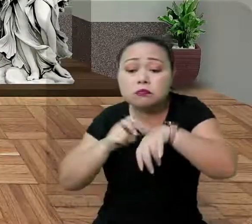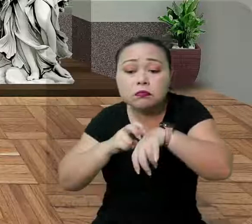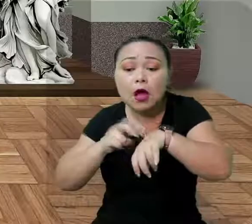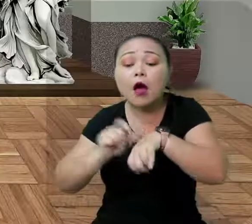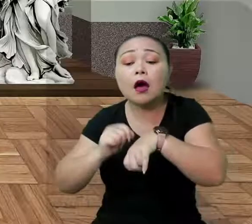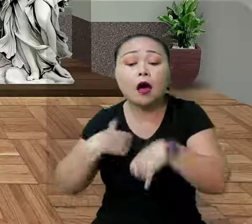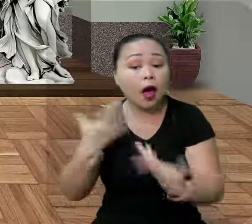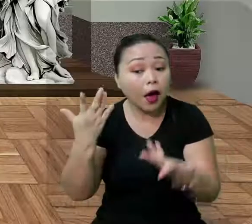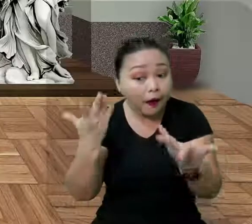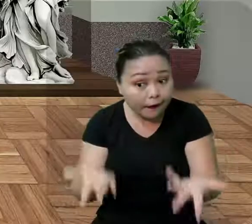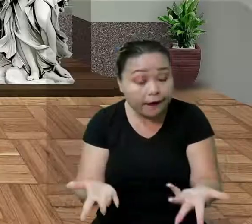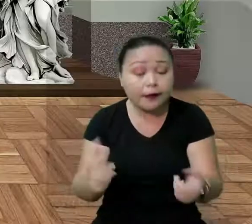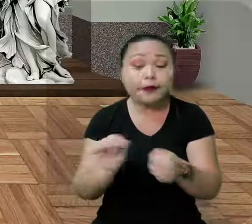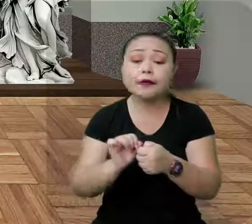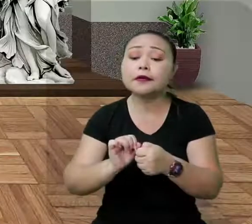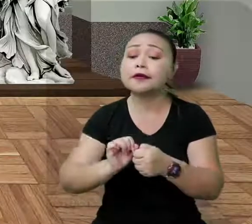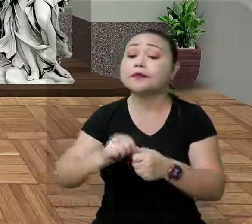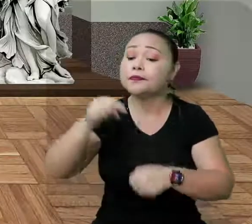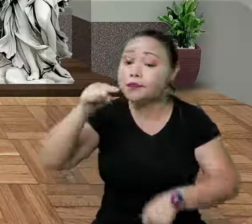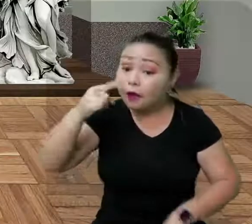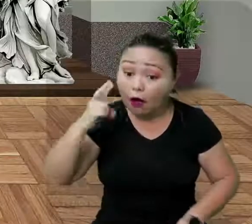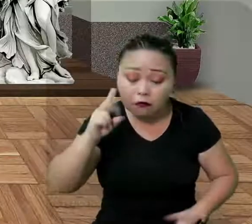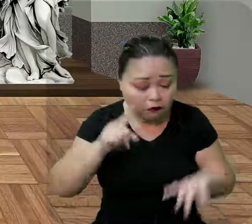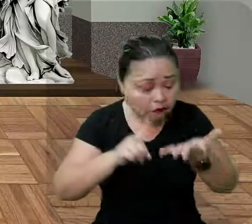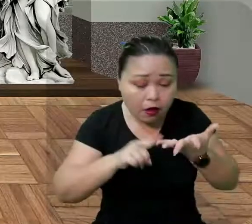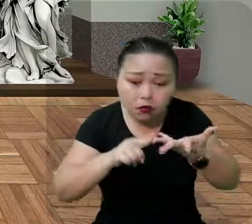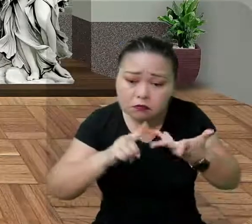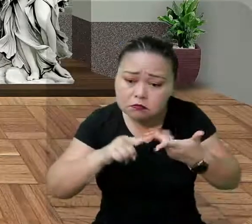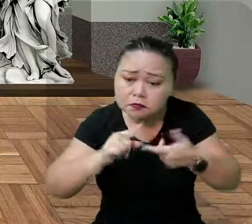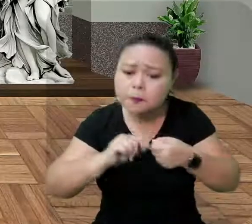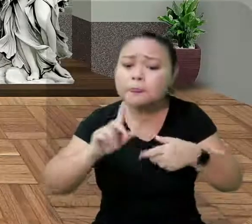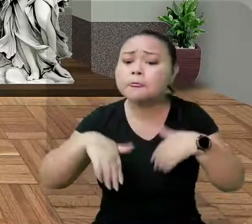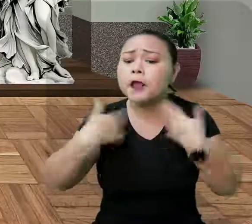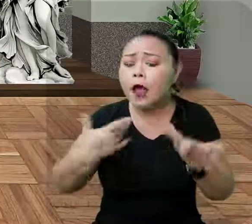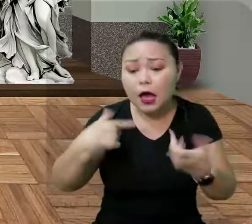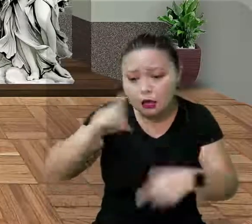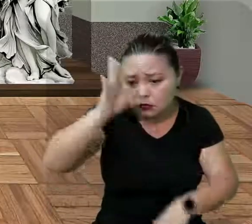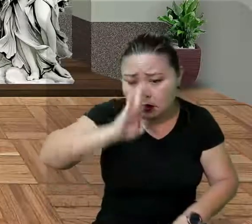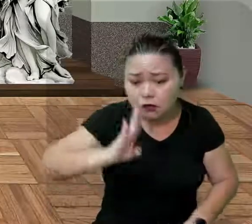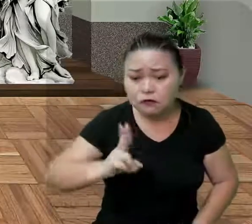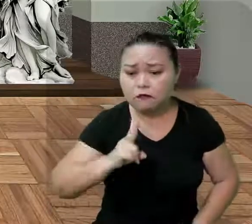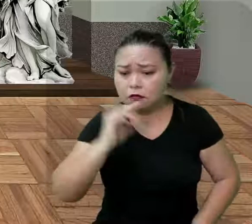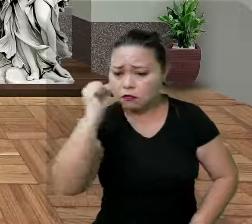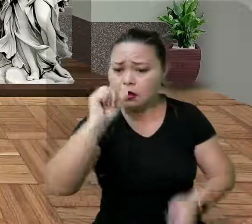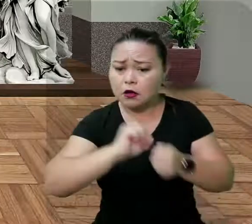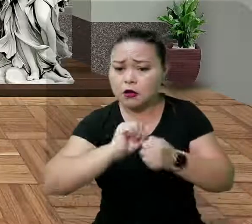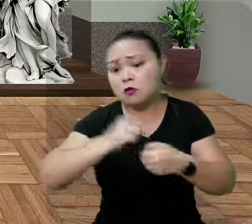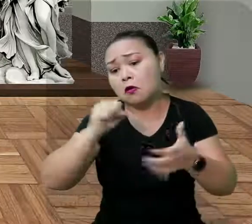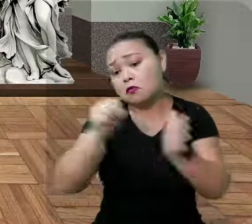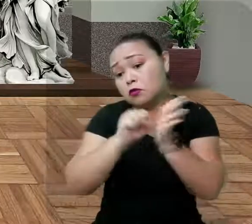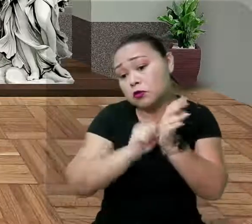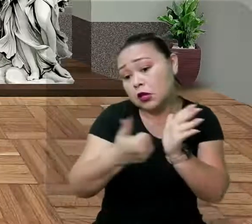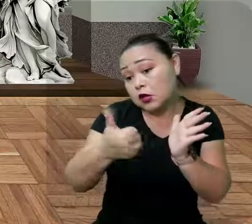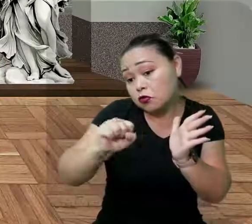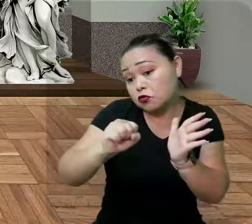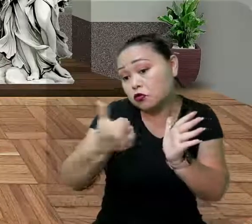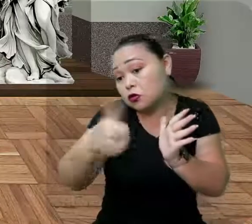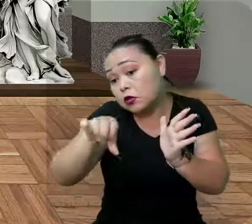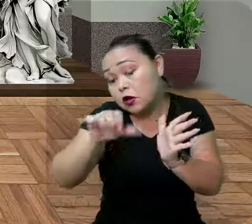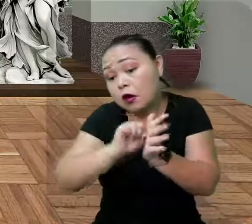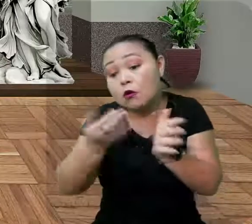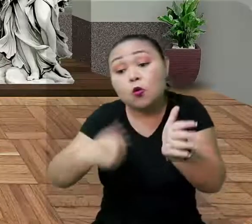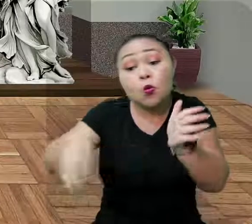acabaram de ver vai ser muito identificado no Brasil no século 18 e 19 quando chegar lá para cá os